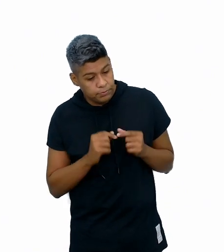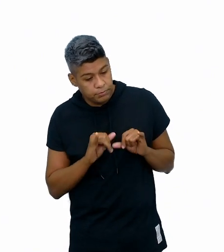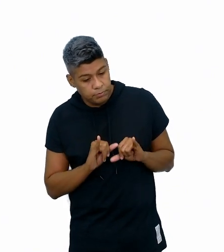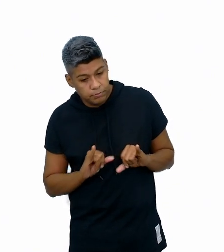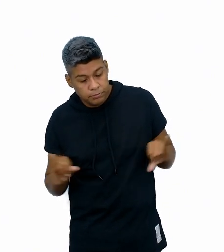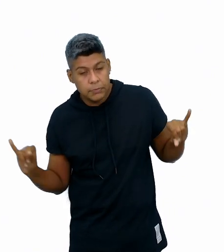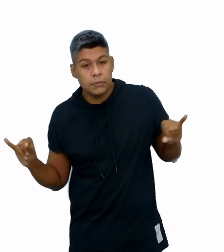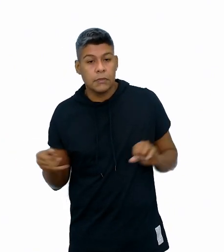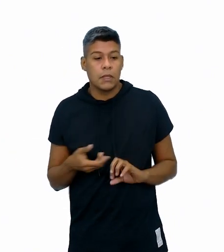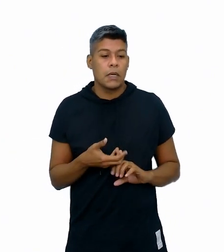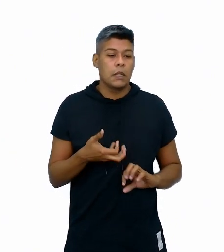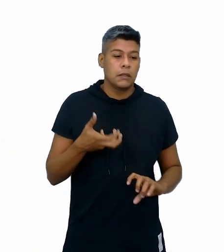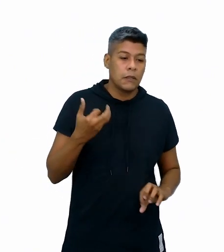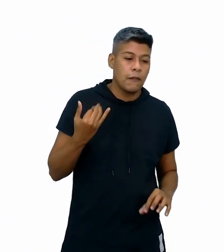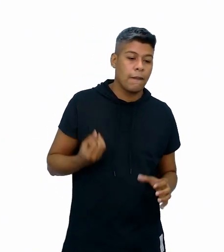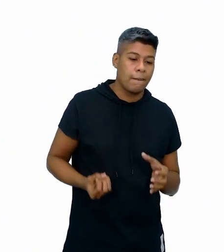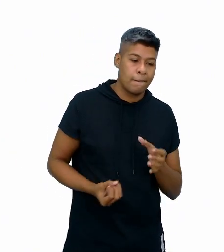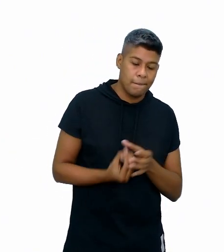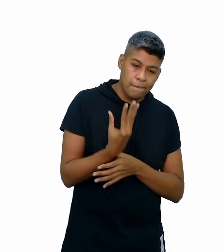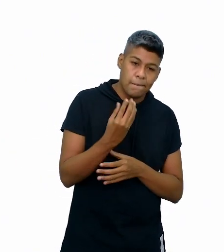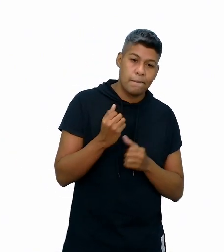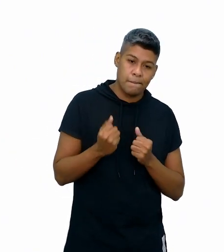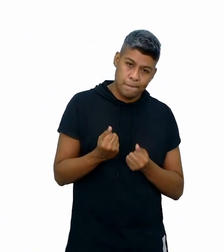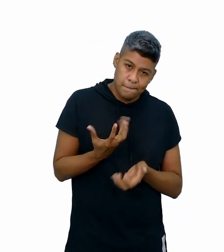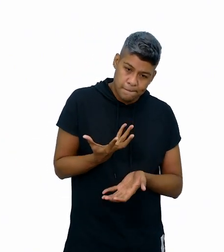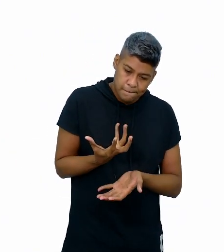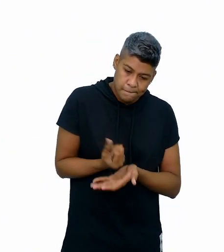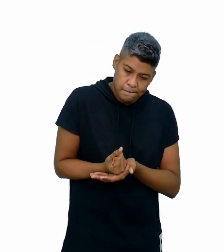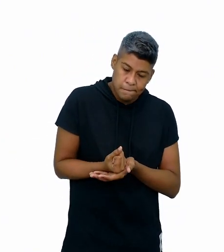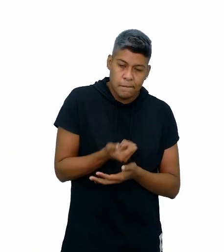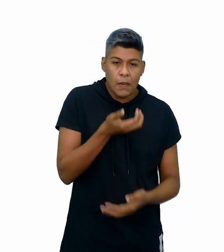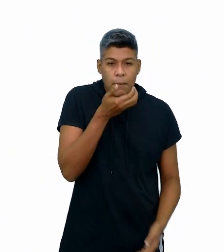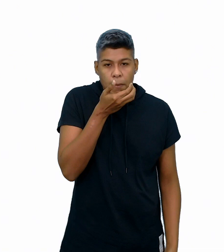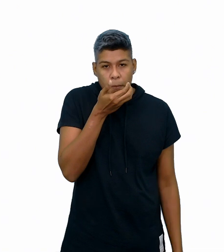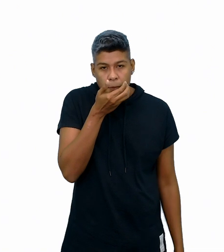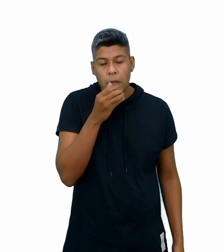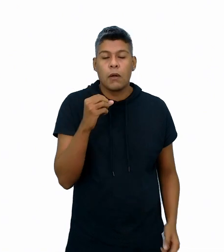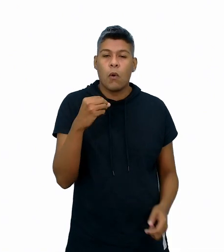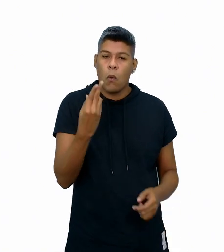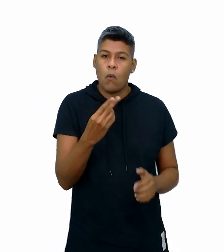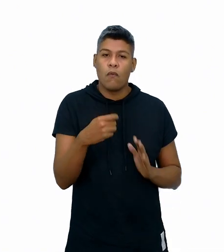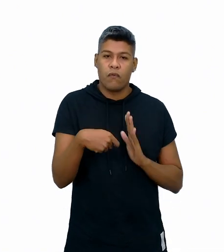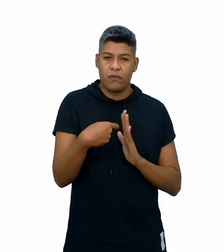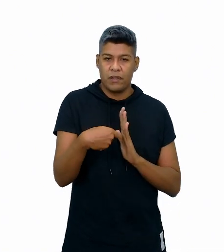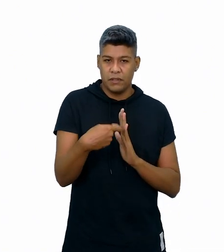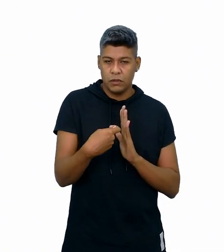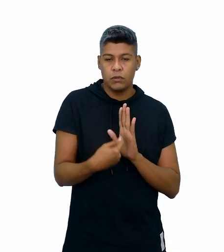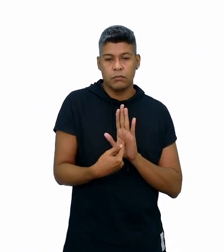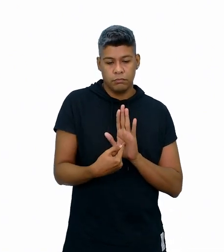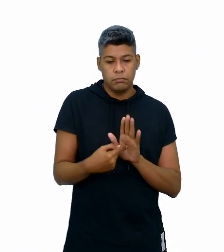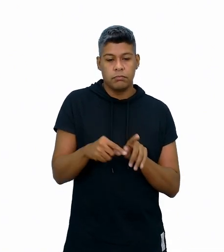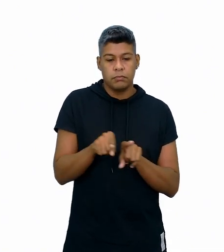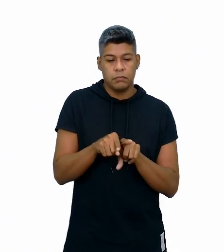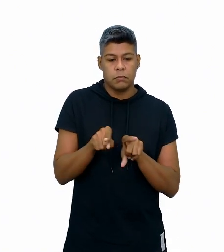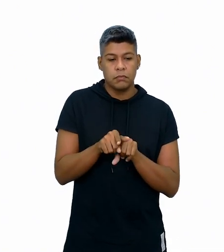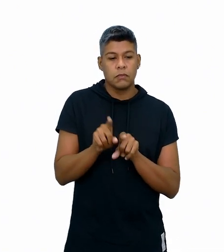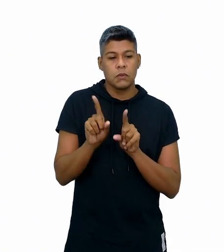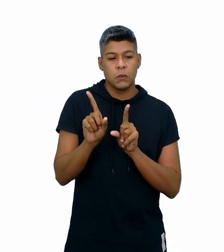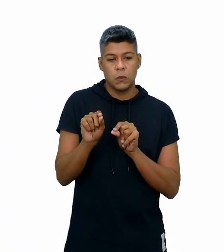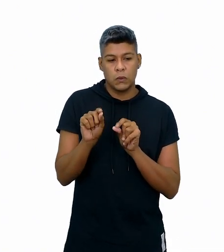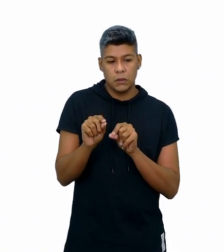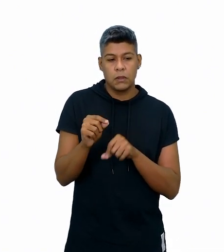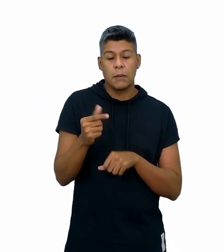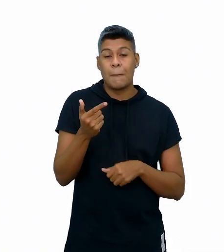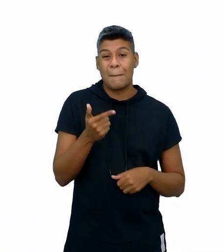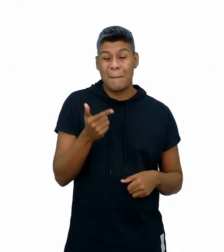meio de cartazes produzidos, se eles podem gravar áudios ou vídeos, trazendo aí também